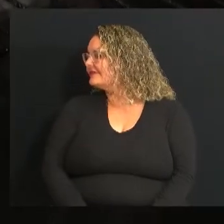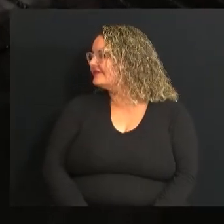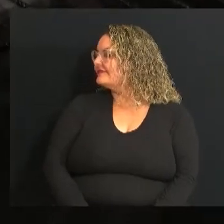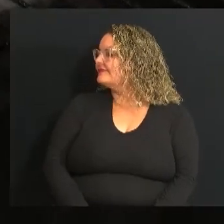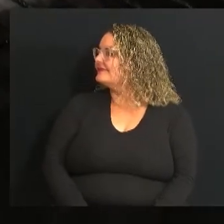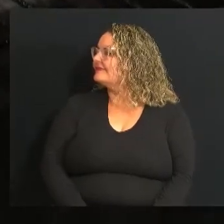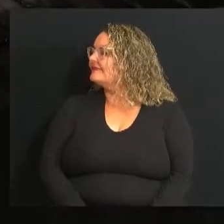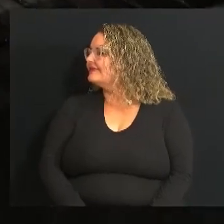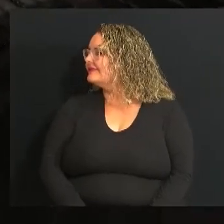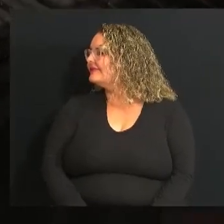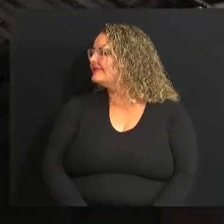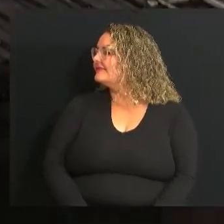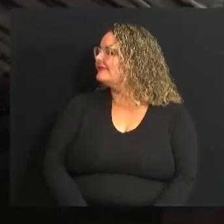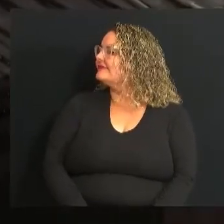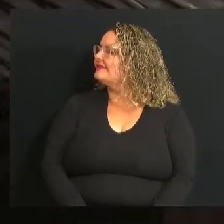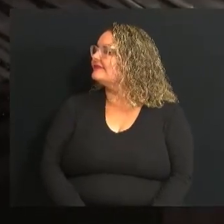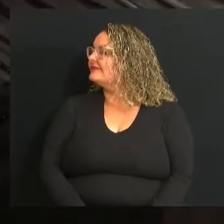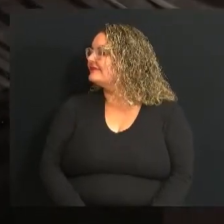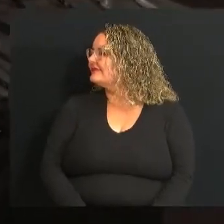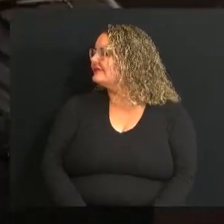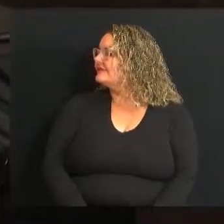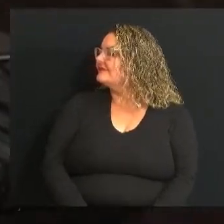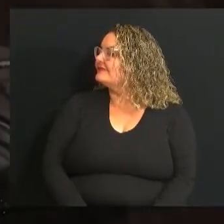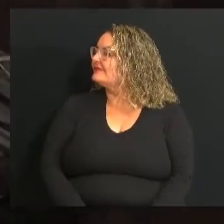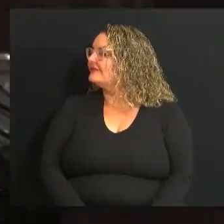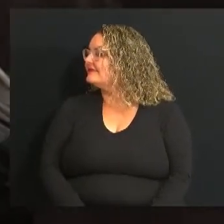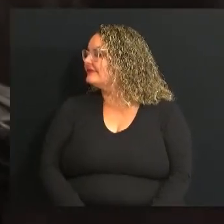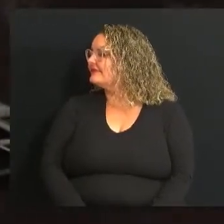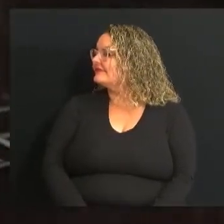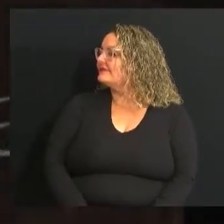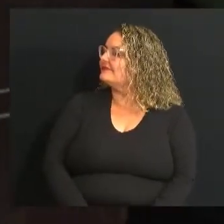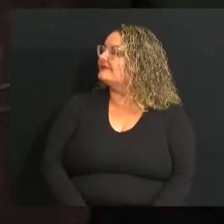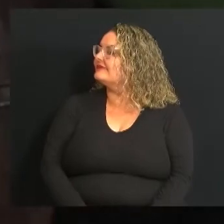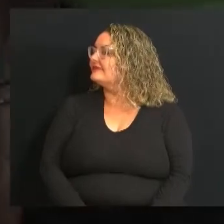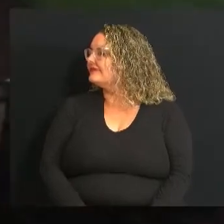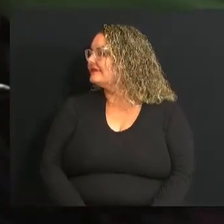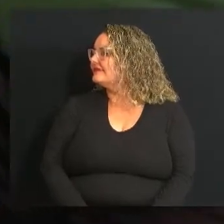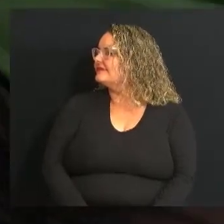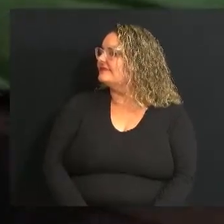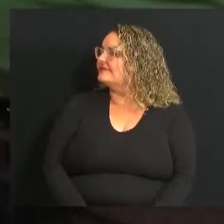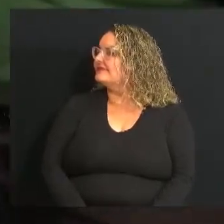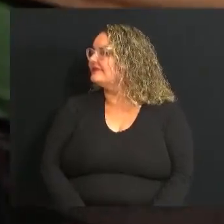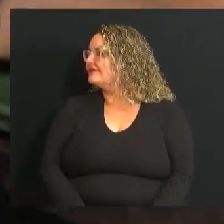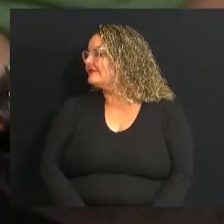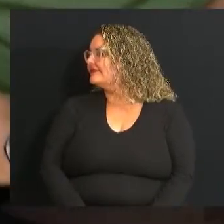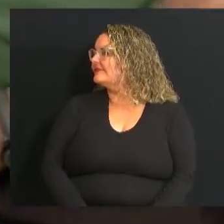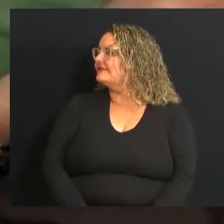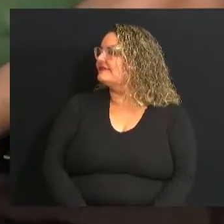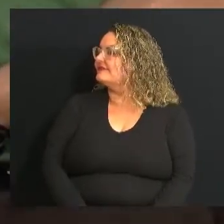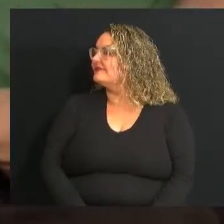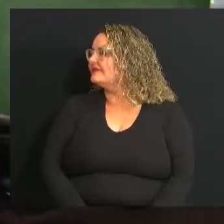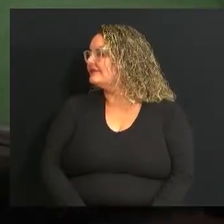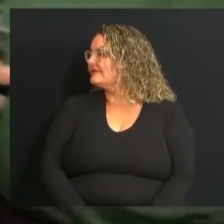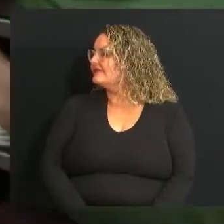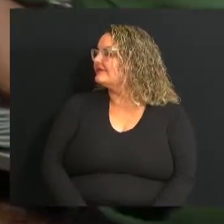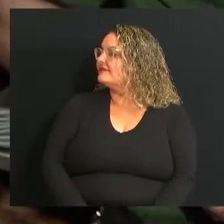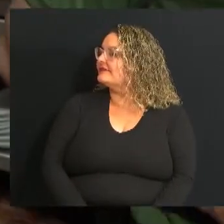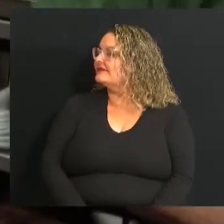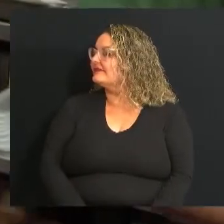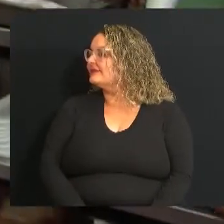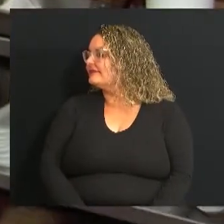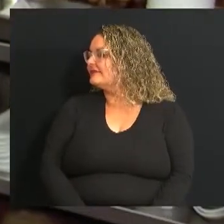dias para caso queira trocar o produto, você pode, senão você fica com crédito. Por quê? Porque a lei dá esse direito